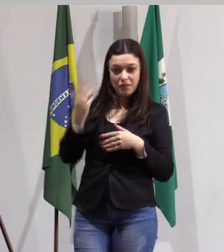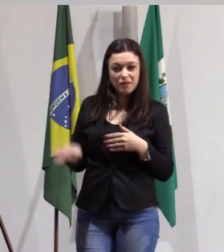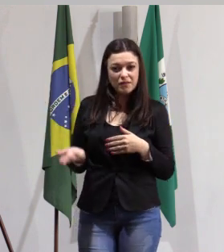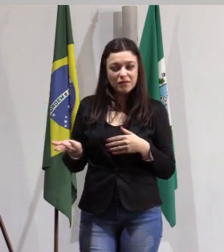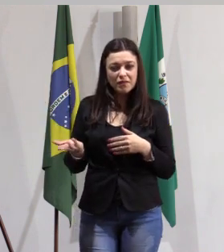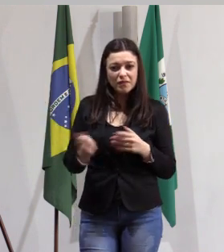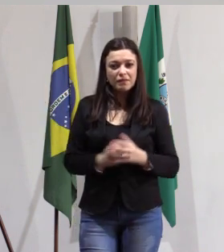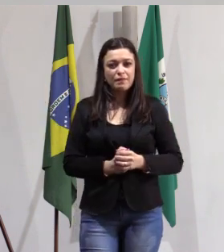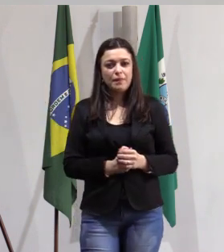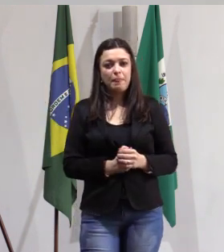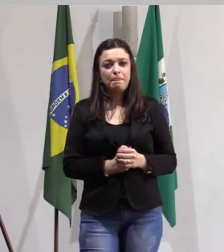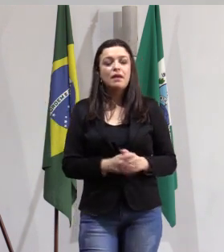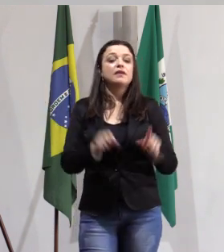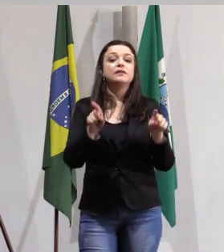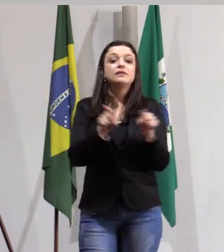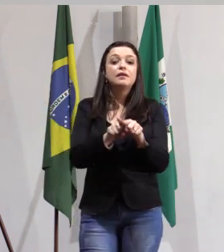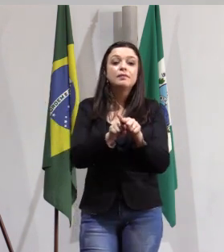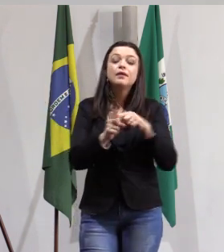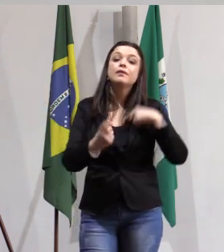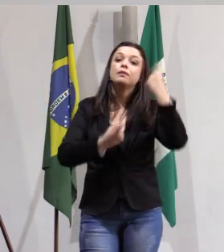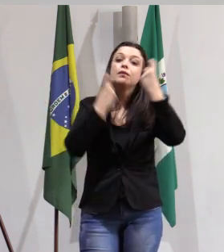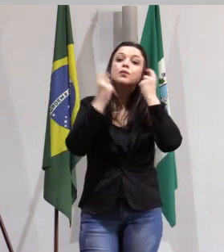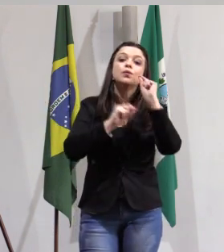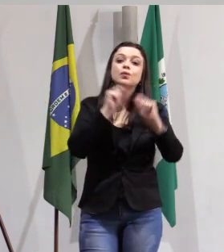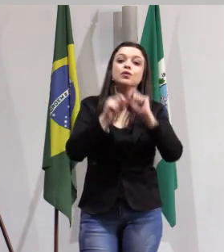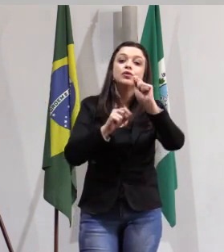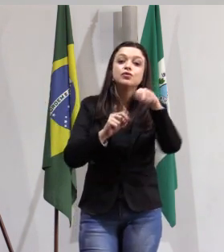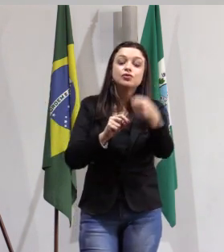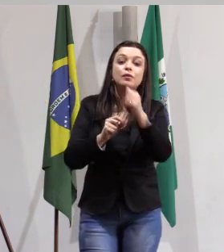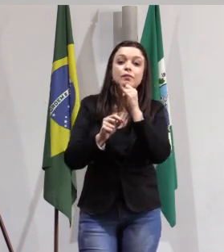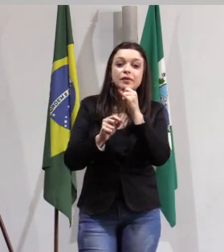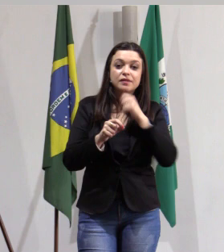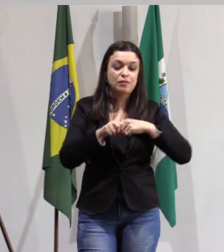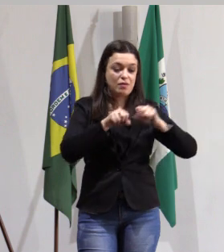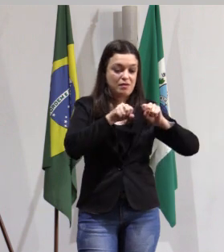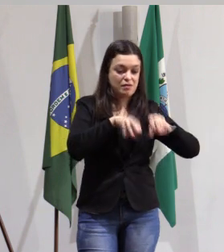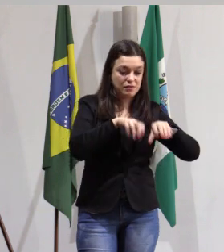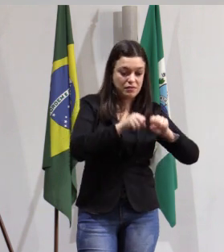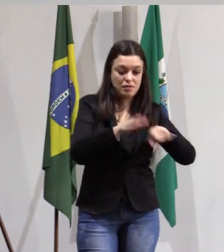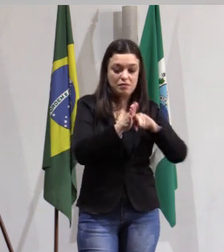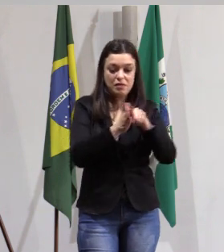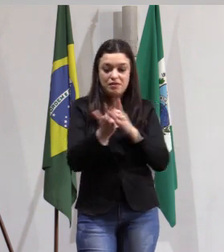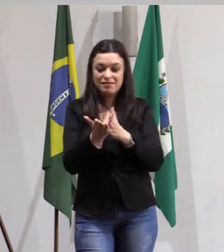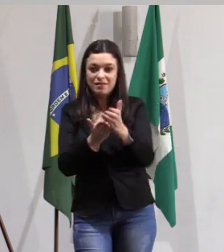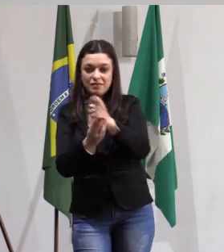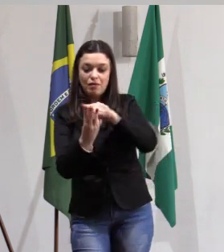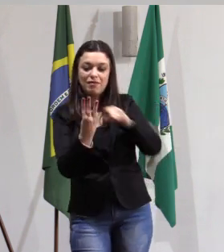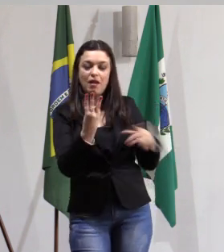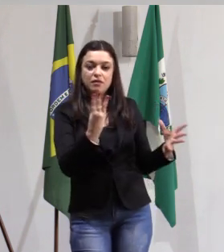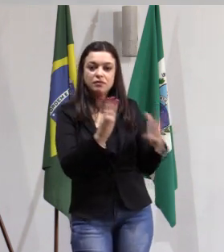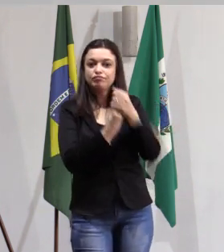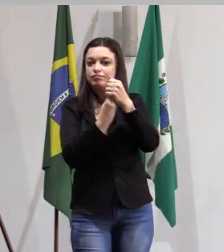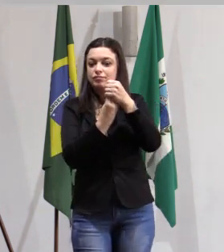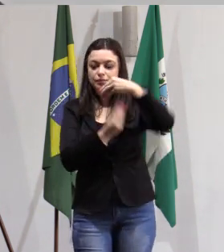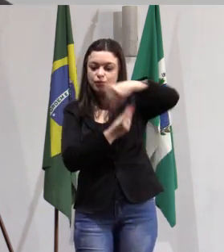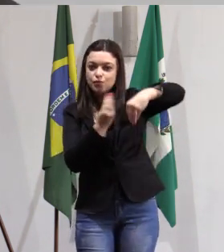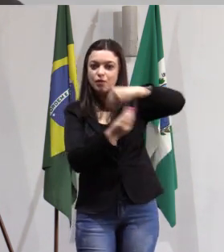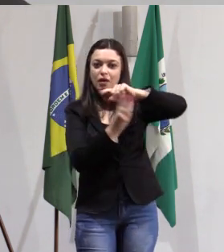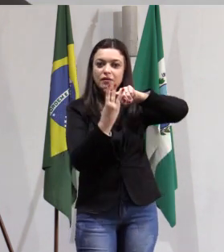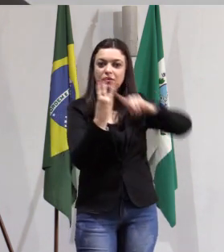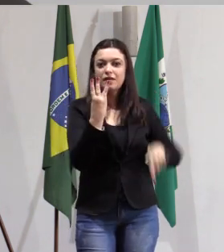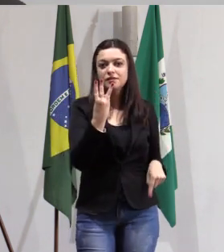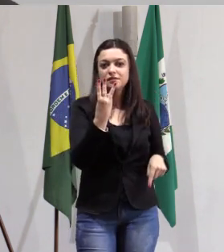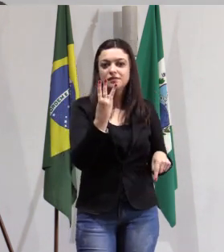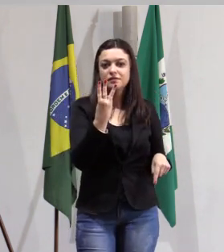Me preocupo ainda com o princípio da indissociabilidade do ensino, pesquisa e extensão, previsto textualmente na